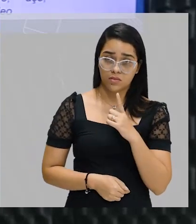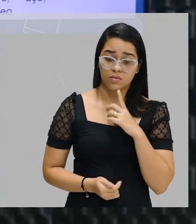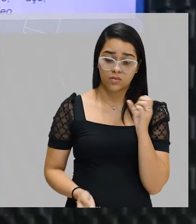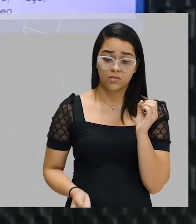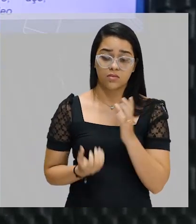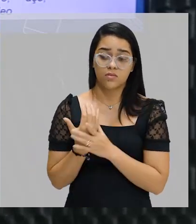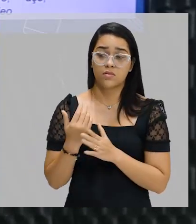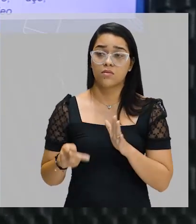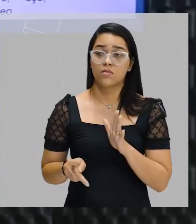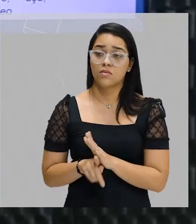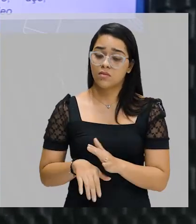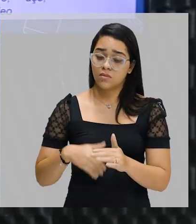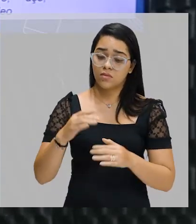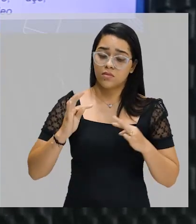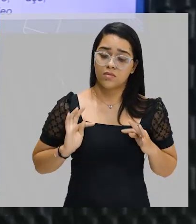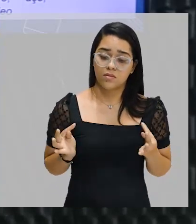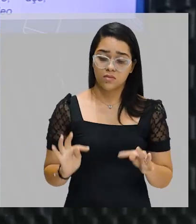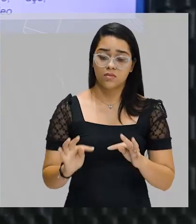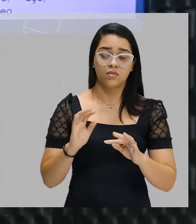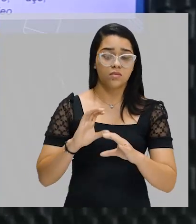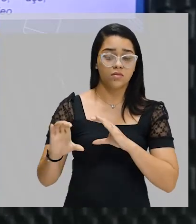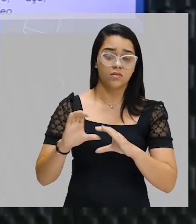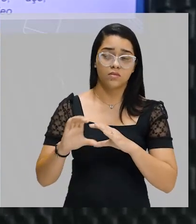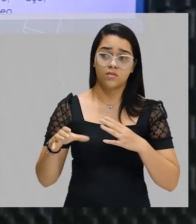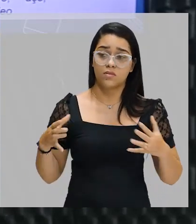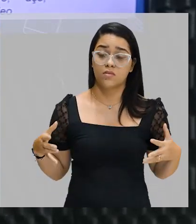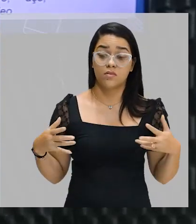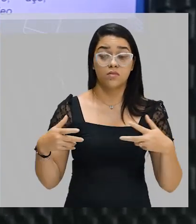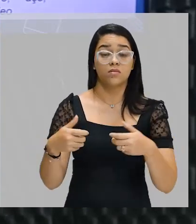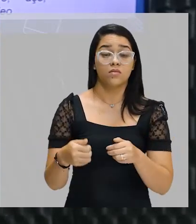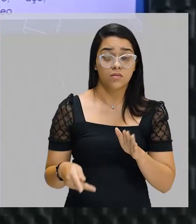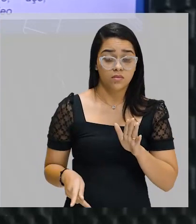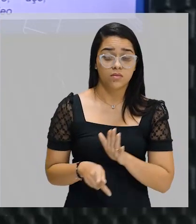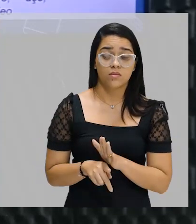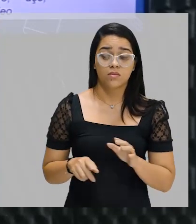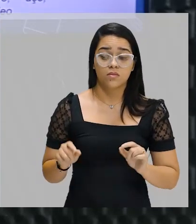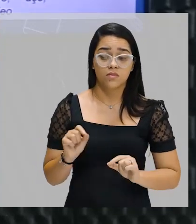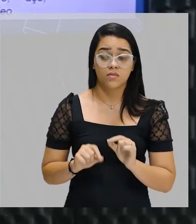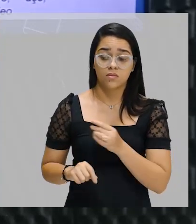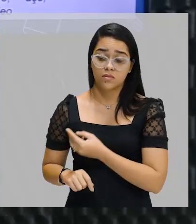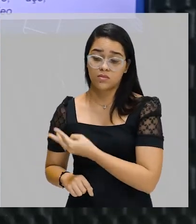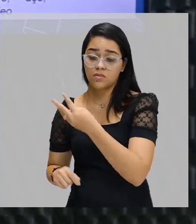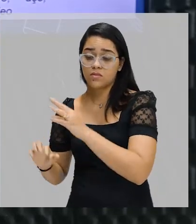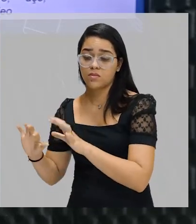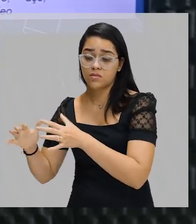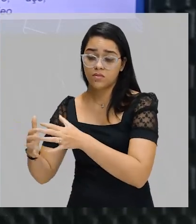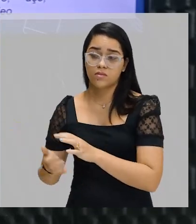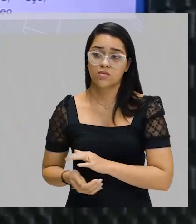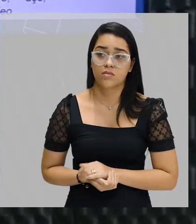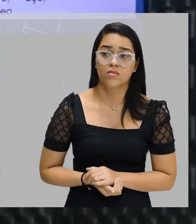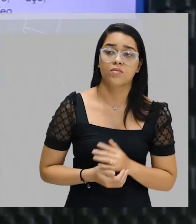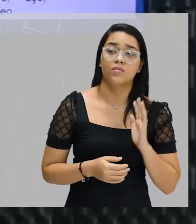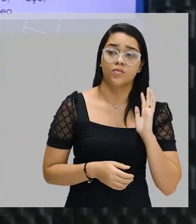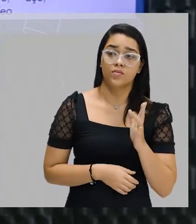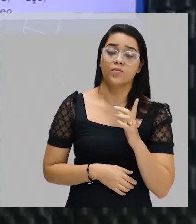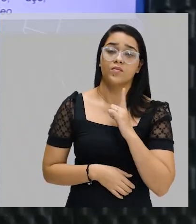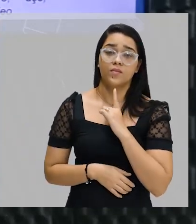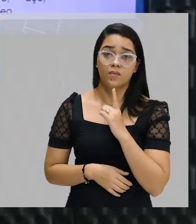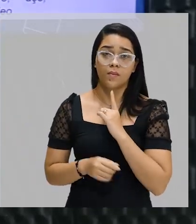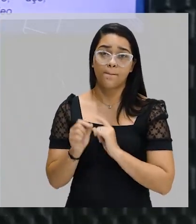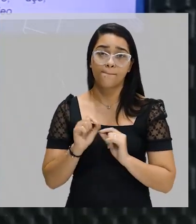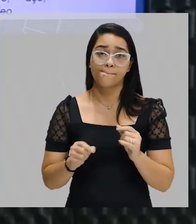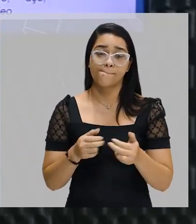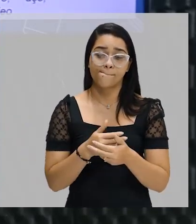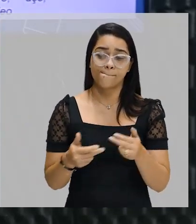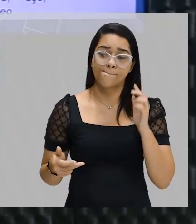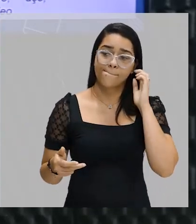geradas com a evolução tecnológica de comunicação. Todas elas estão sendo enquadradas no terceiro setor. Embora, já te frise, já